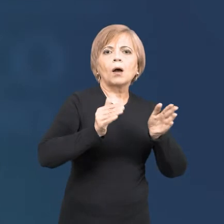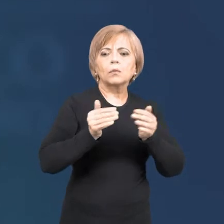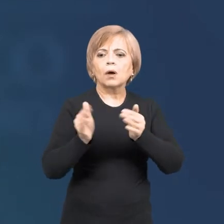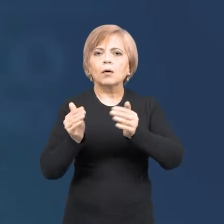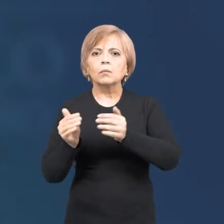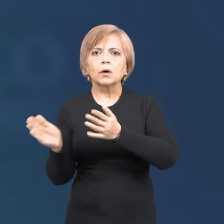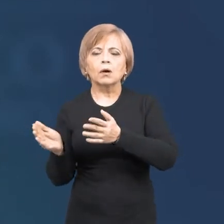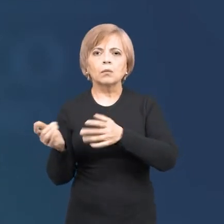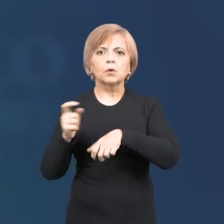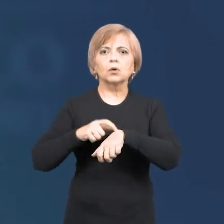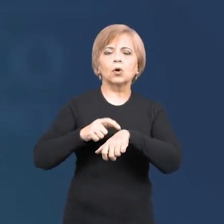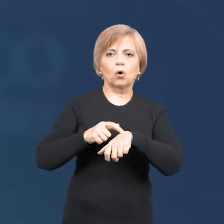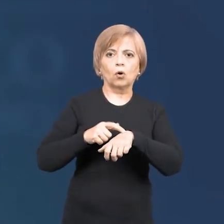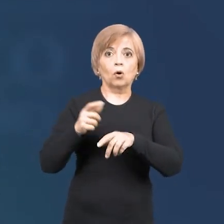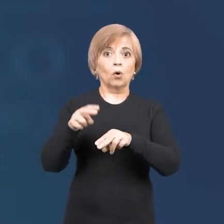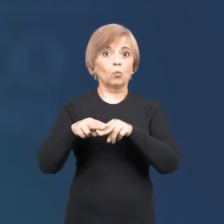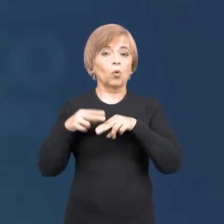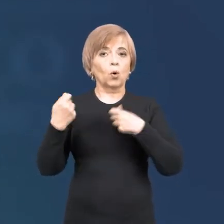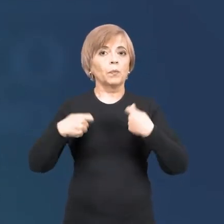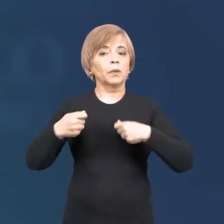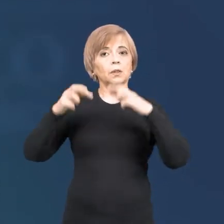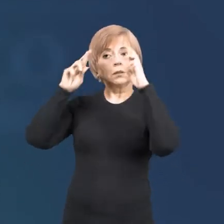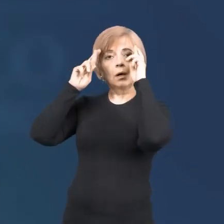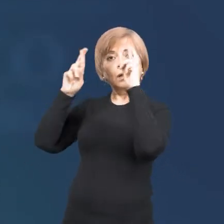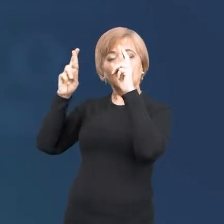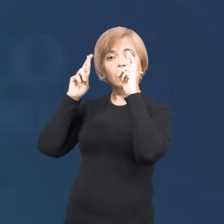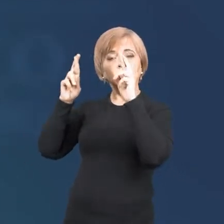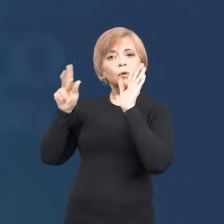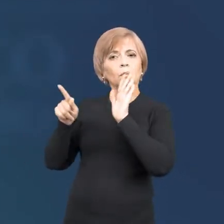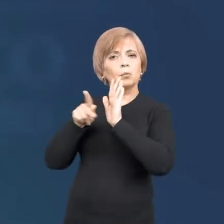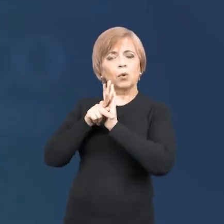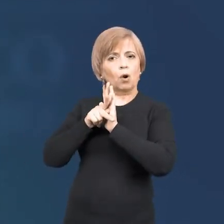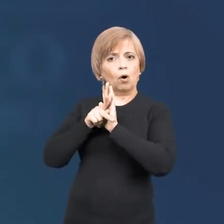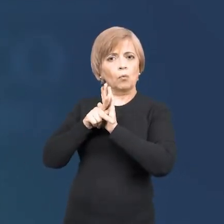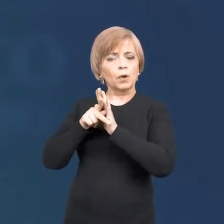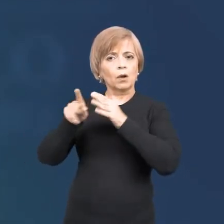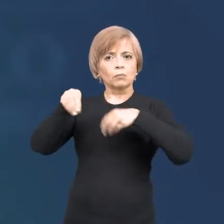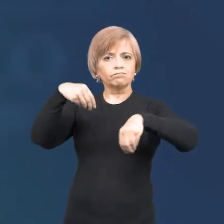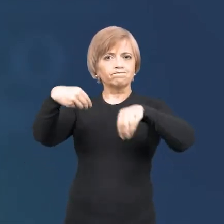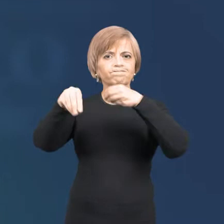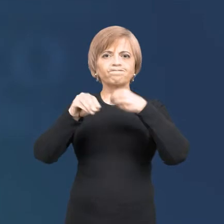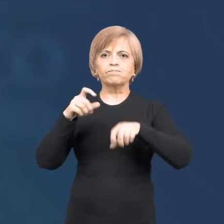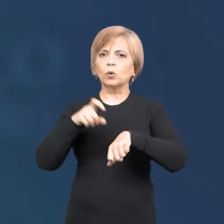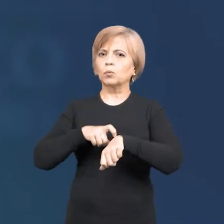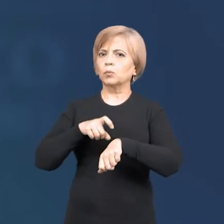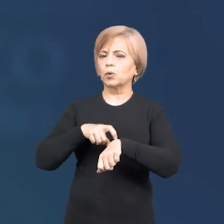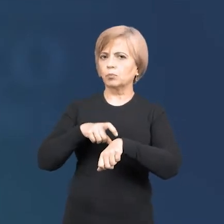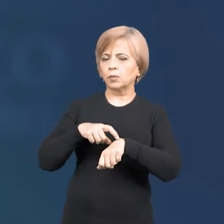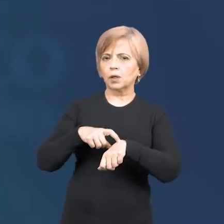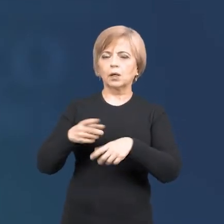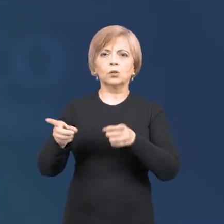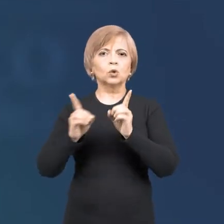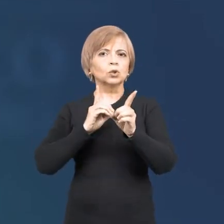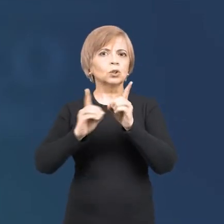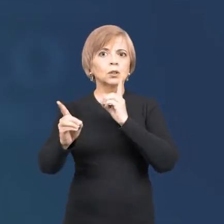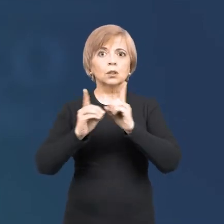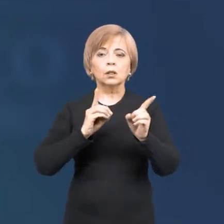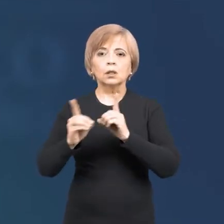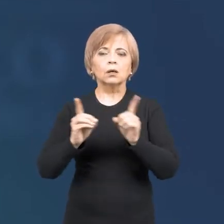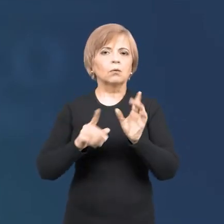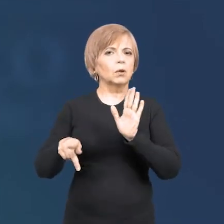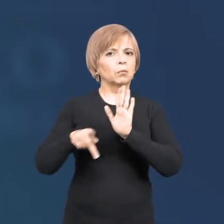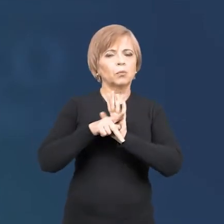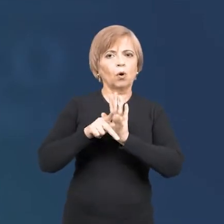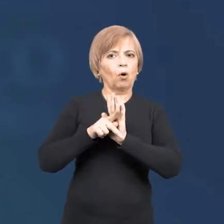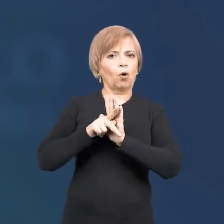vão se dar, exatamente por respeitar a própria volatilidade do momento, a dinâmica que é própria desse